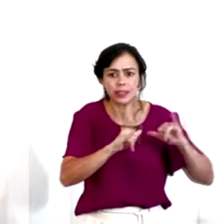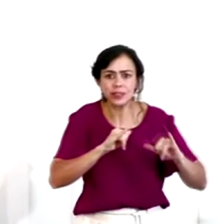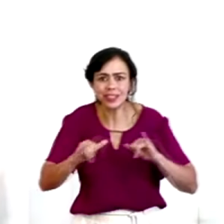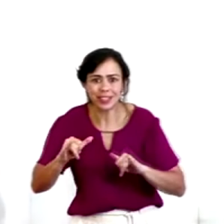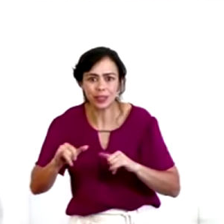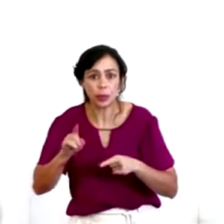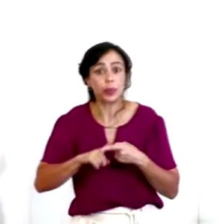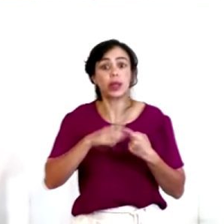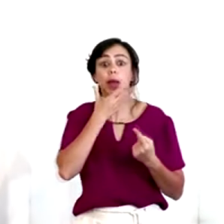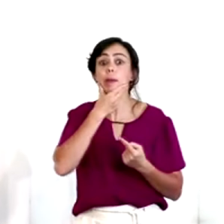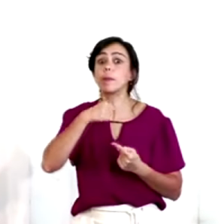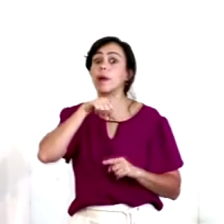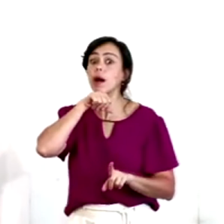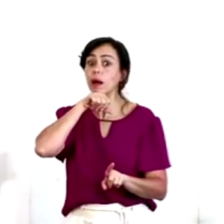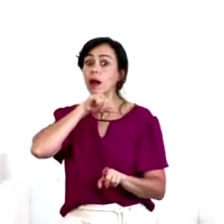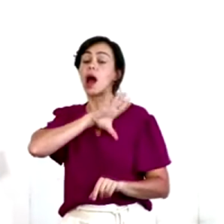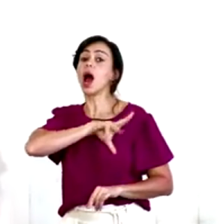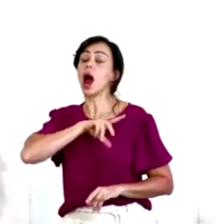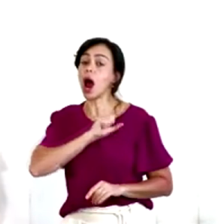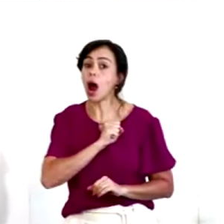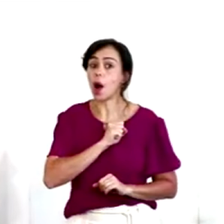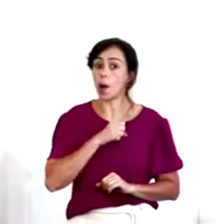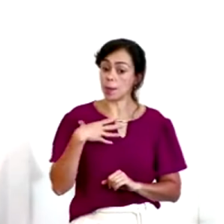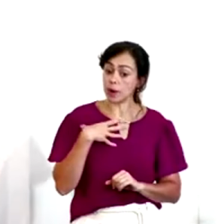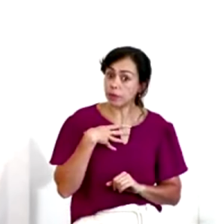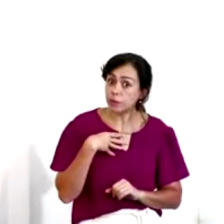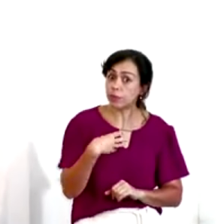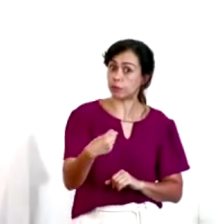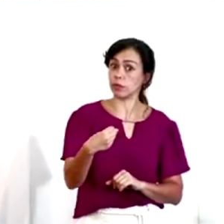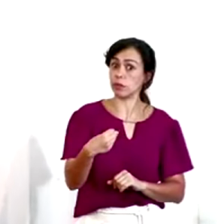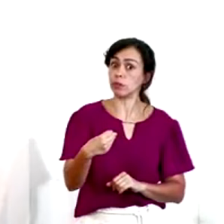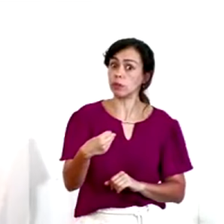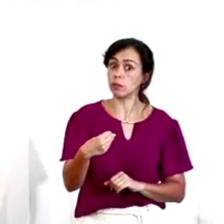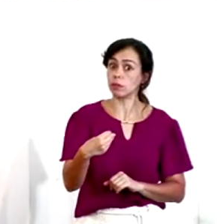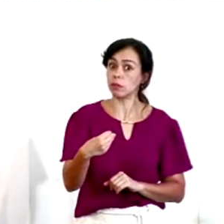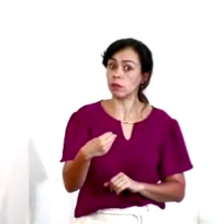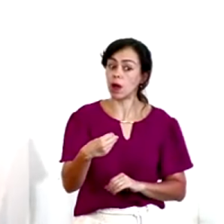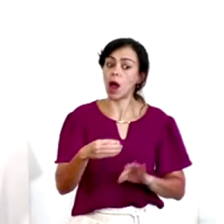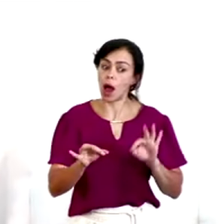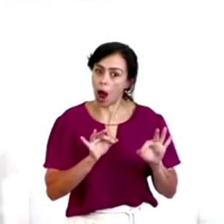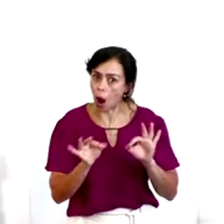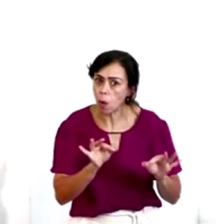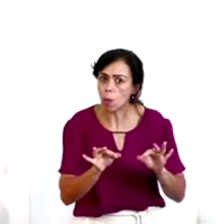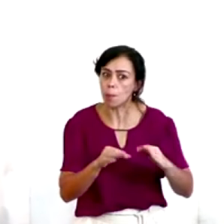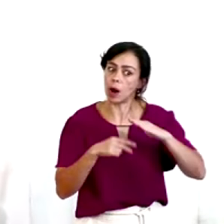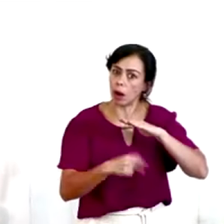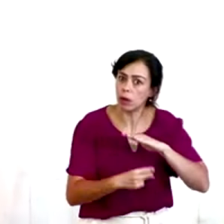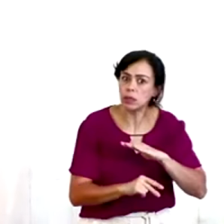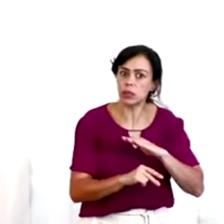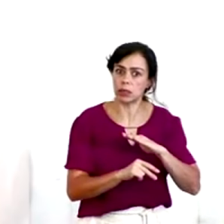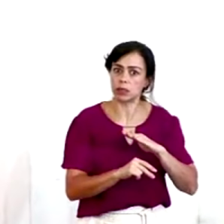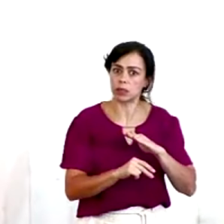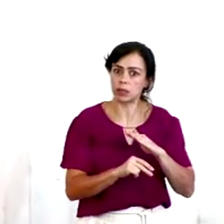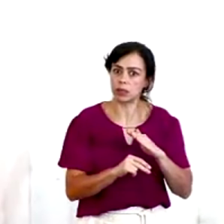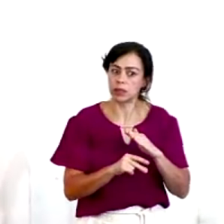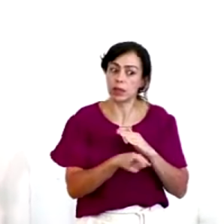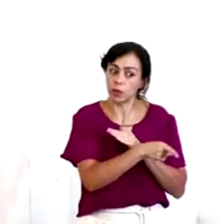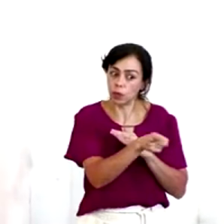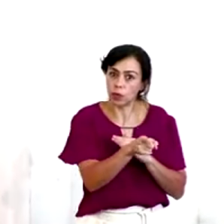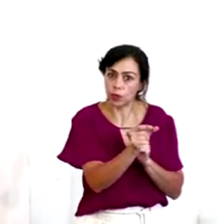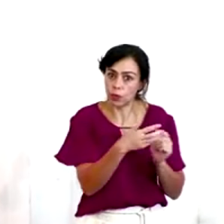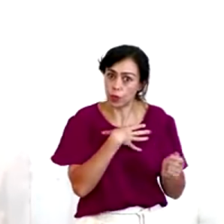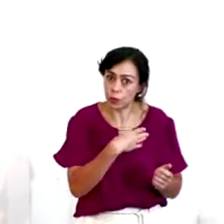ama o seu filho o repreende, o disciplina. E é isso que nós vimos em